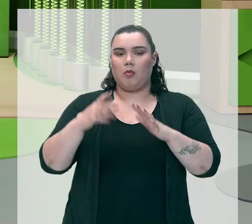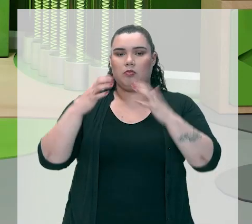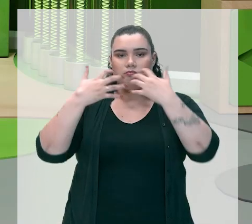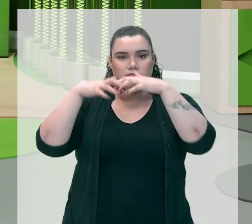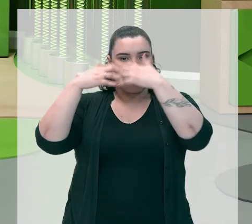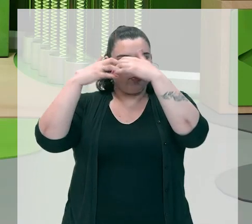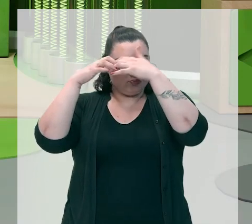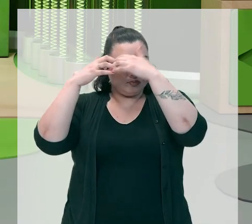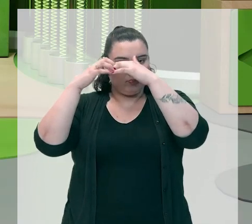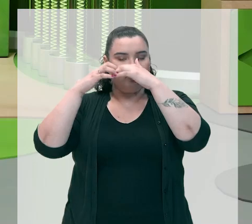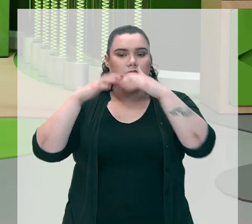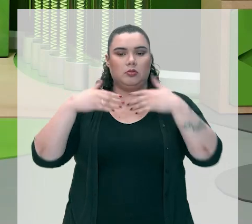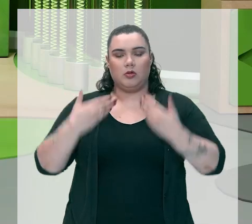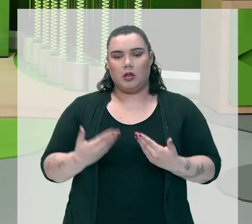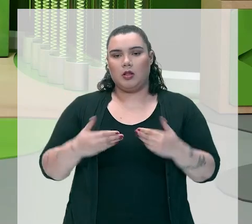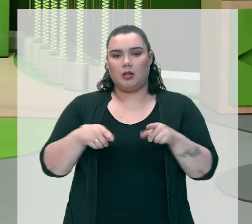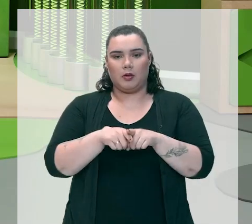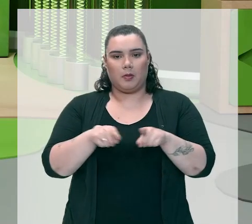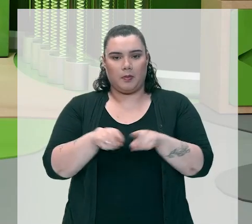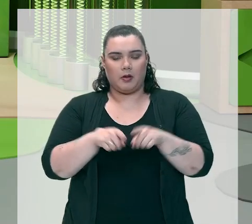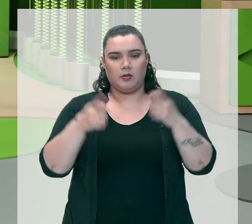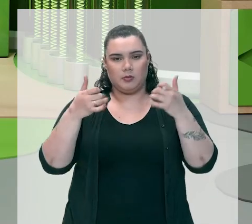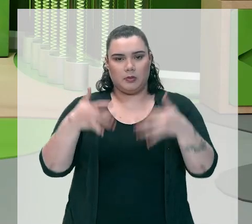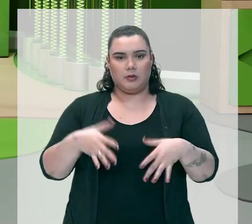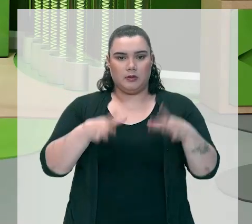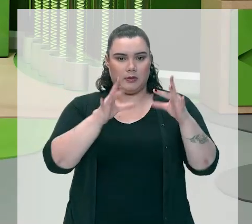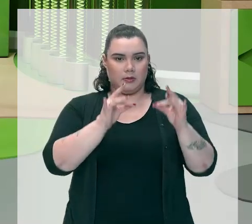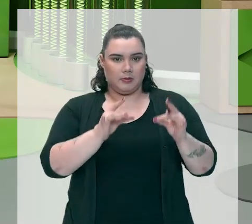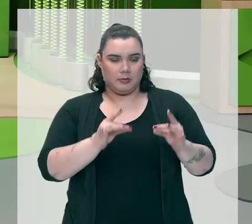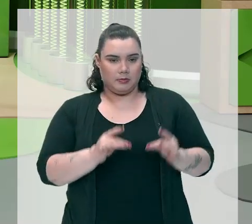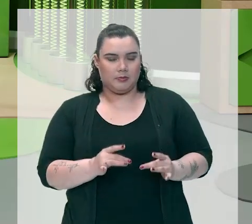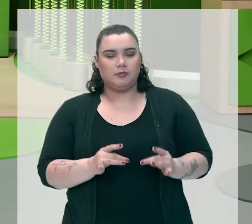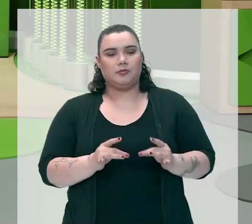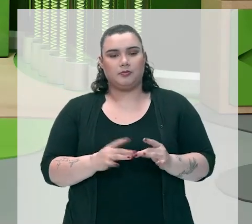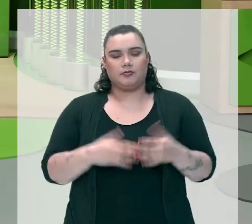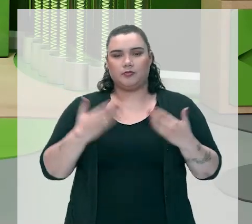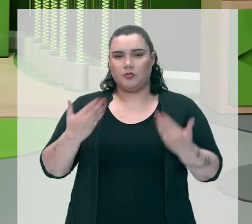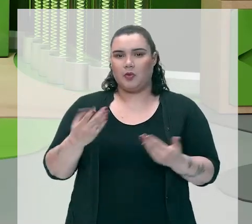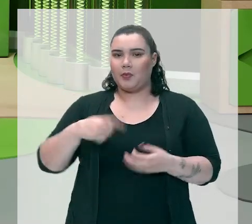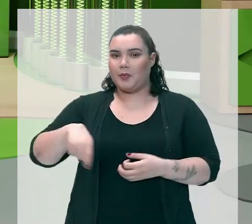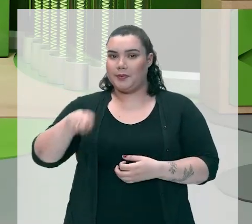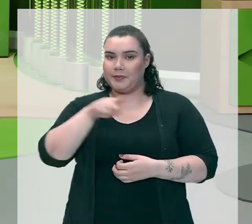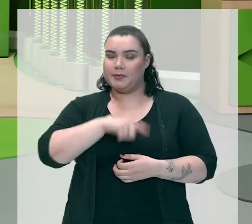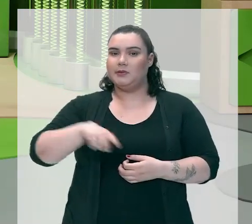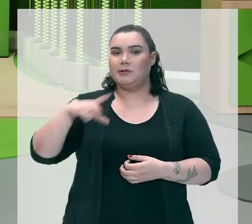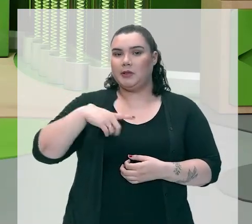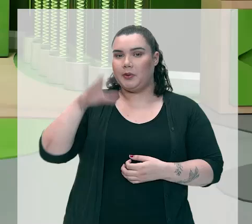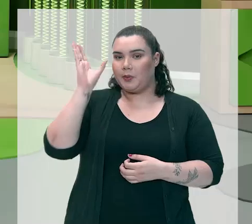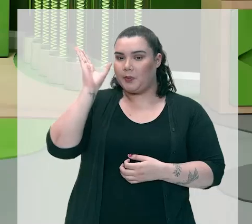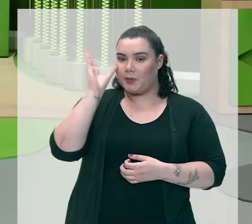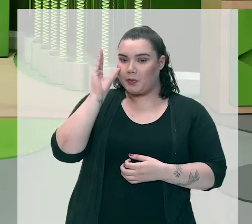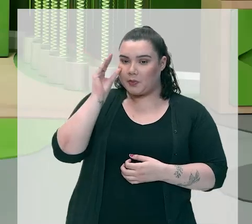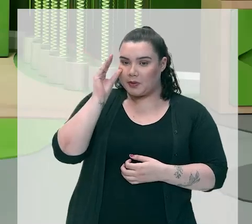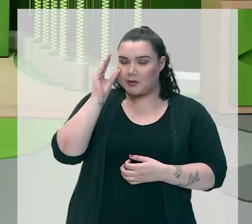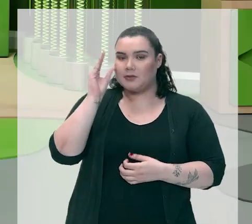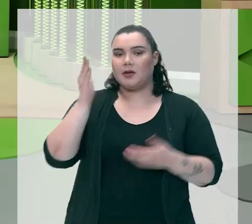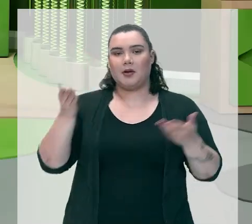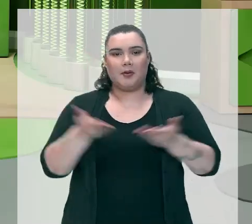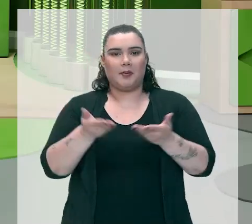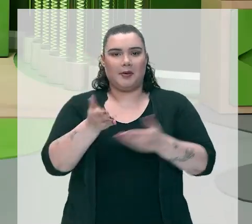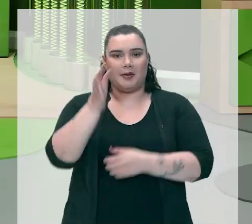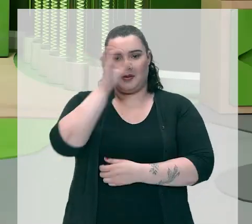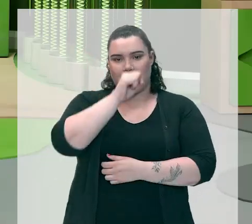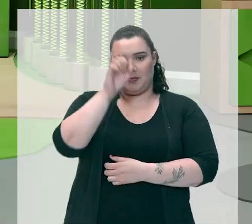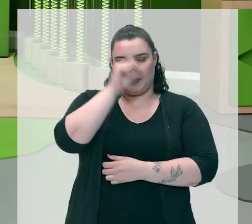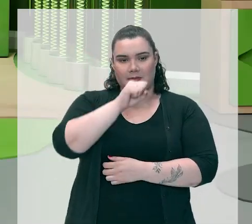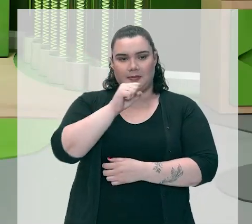E quem vai estar controlando é o nosso sistema endócrino, como a gente vai conhecer melhor aí na nossa aula. Então eu tenho certeza que você ficou curioso sobre o sistema endócrino e a gente vai